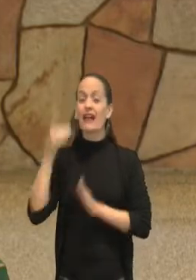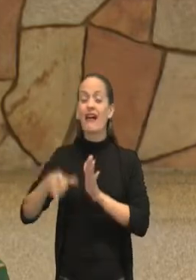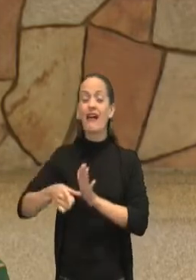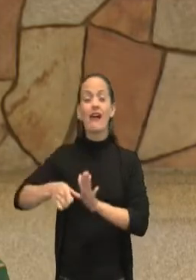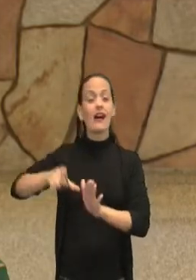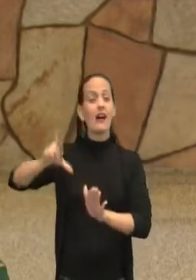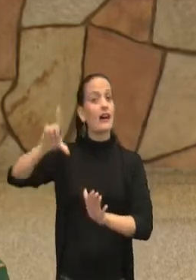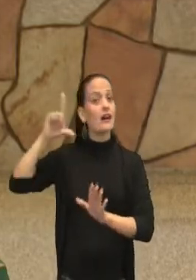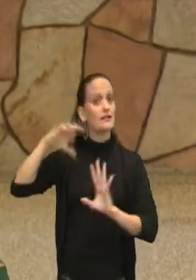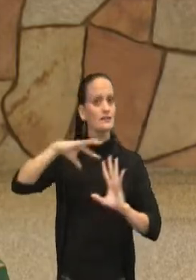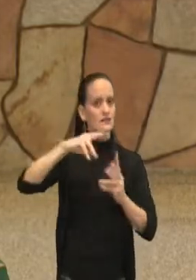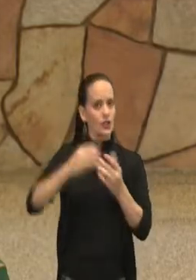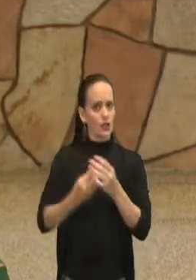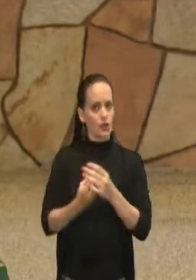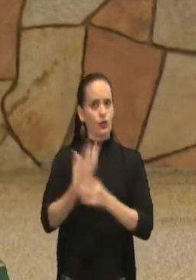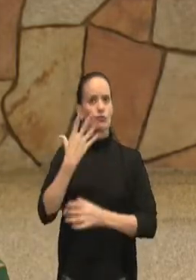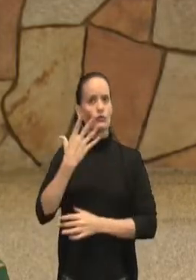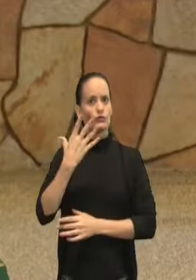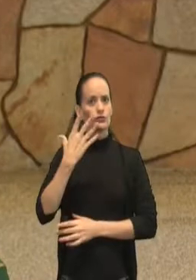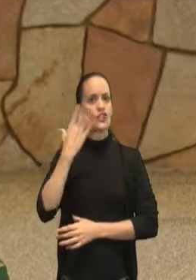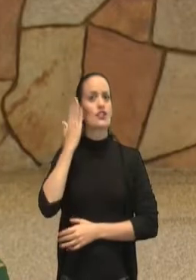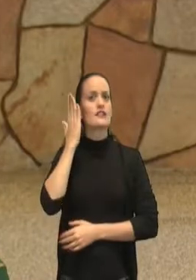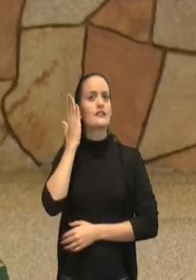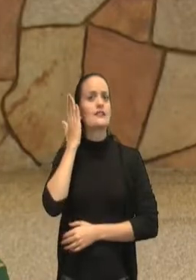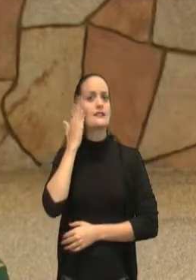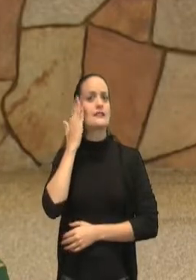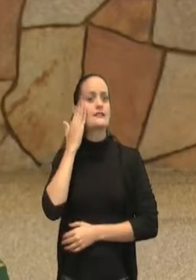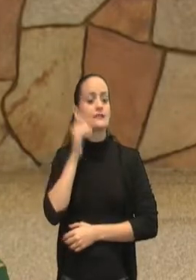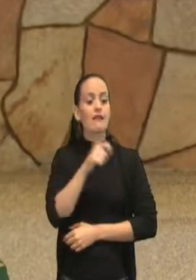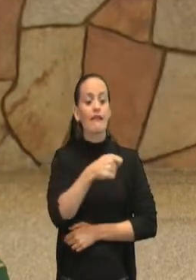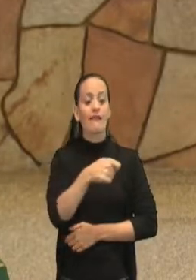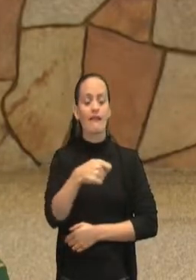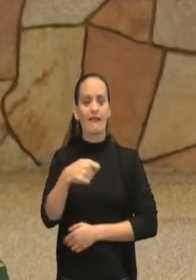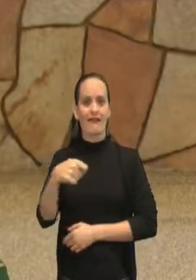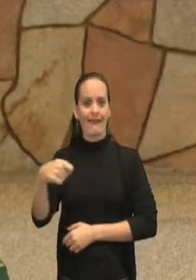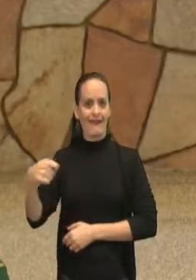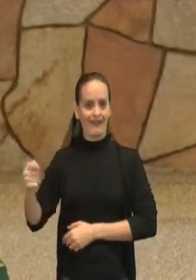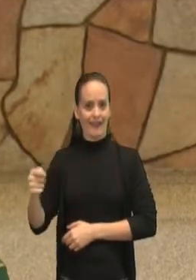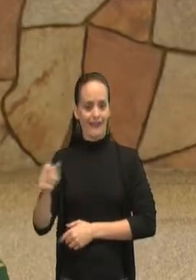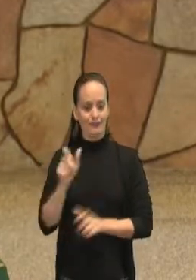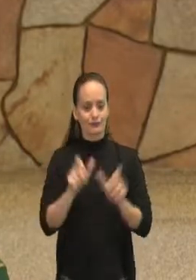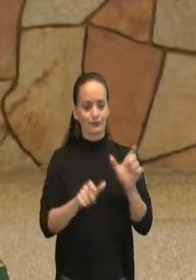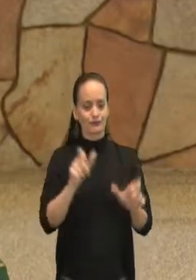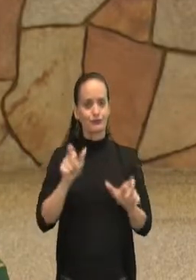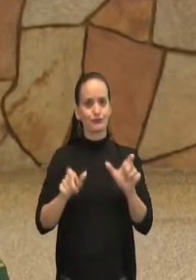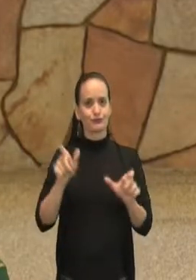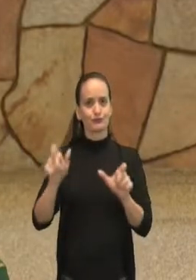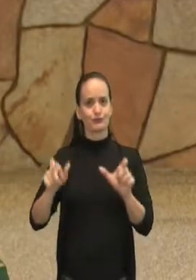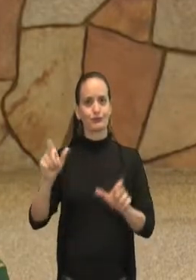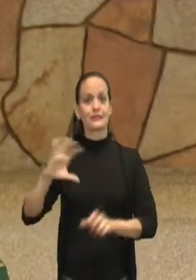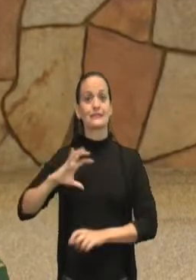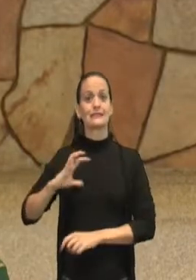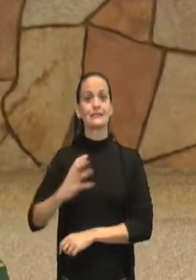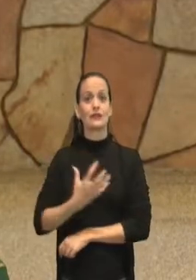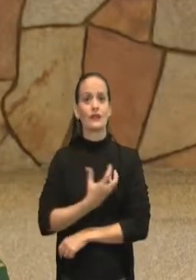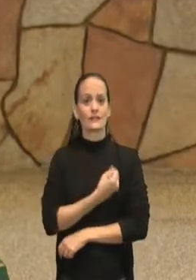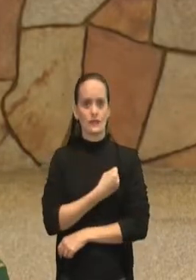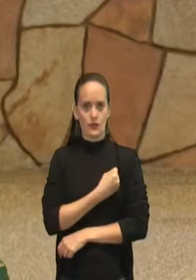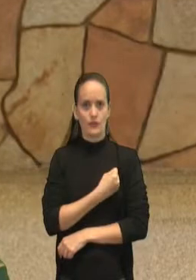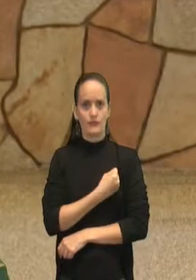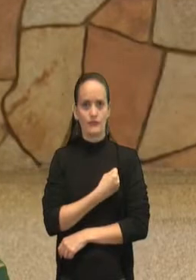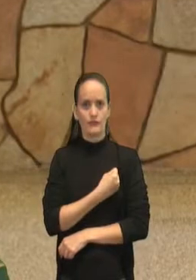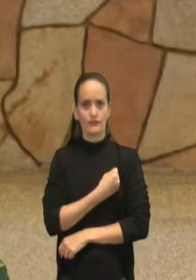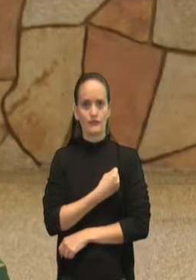antecipadamente. Predeterminou e predestinou aqueles que serão salvos, aqueles